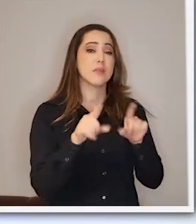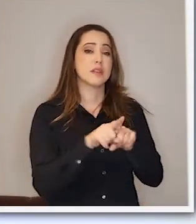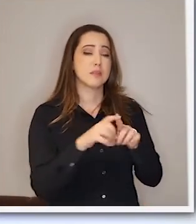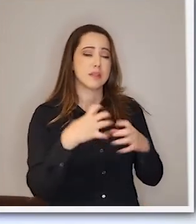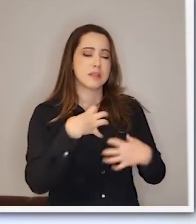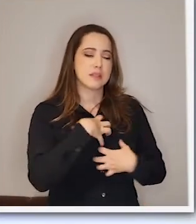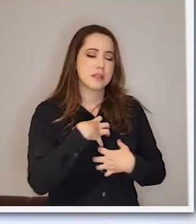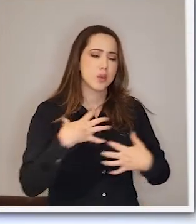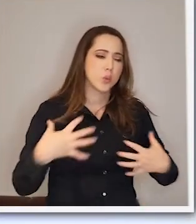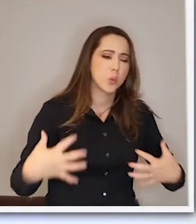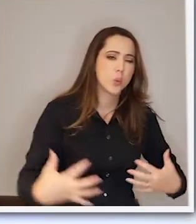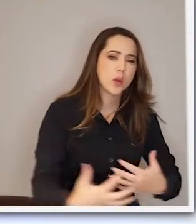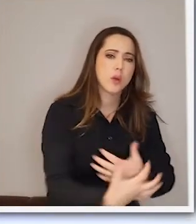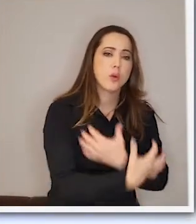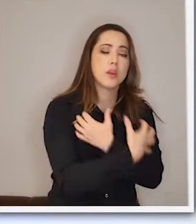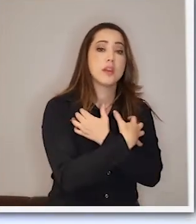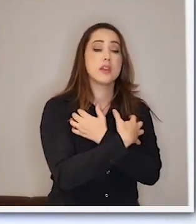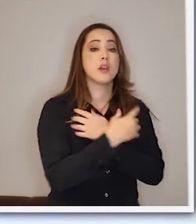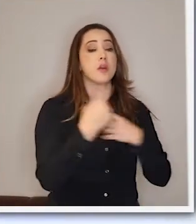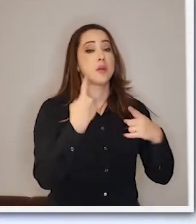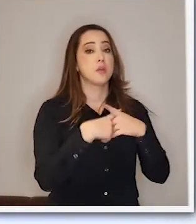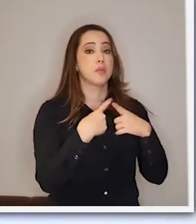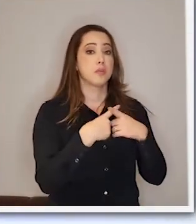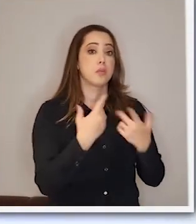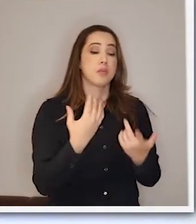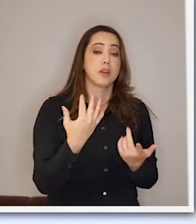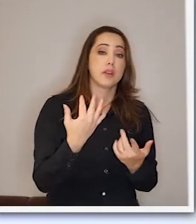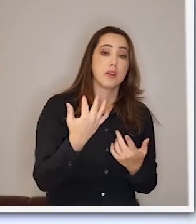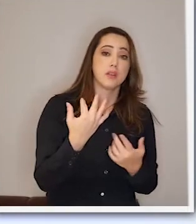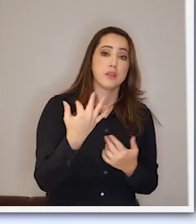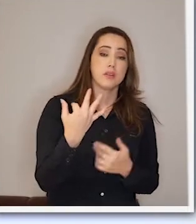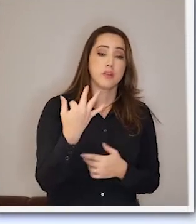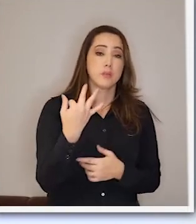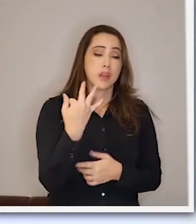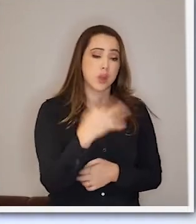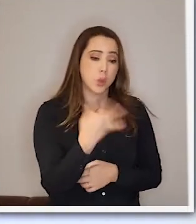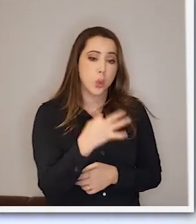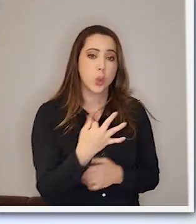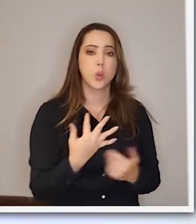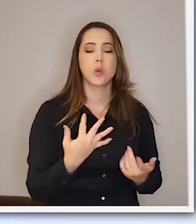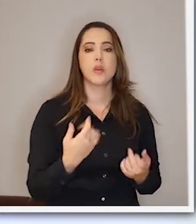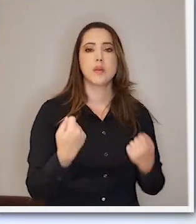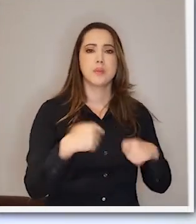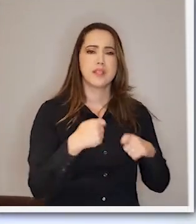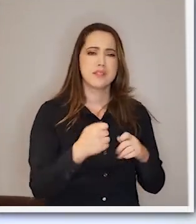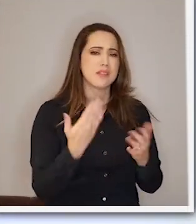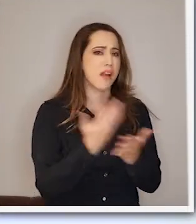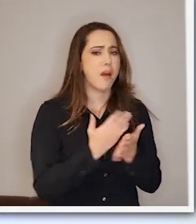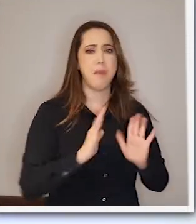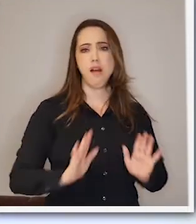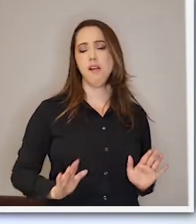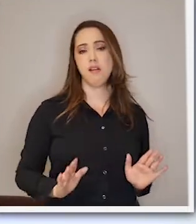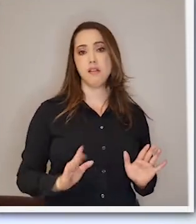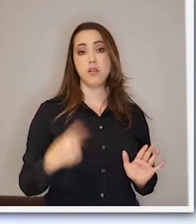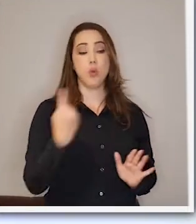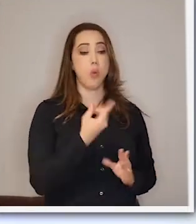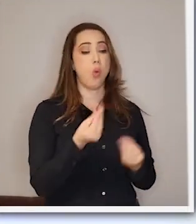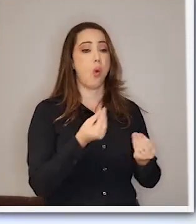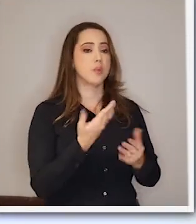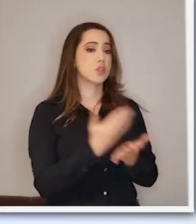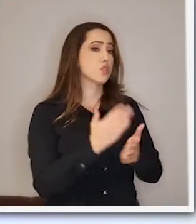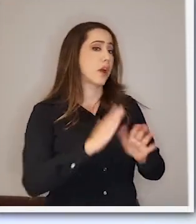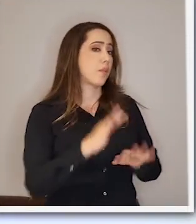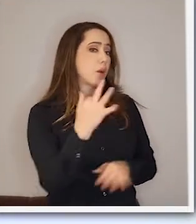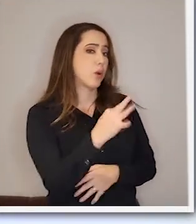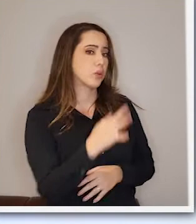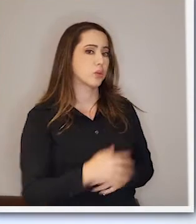essas famílias sejam abraçadas. Porque a dor, se é o caso, se é o luto, elas precisam ser sanadas. E como